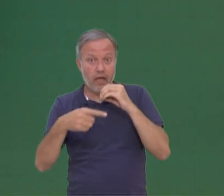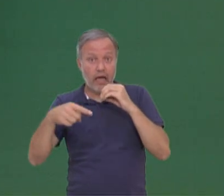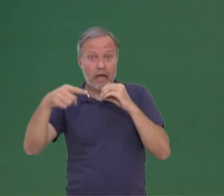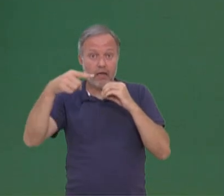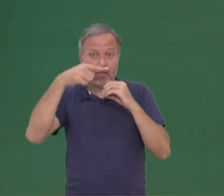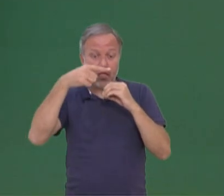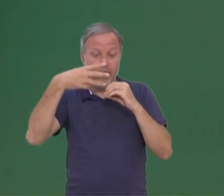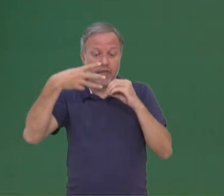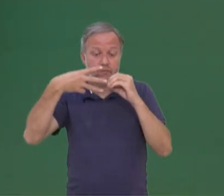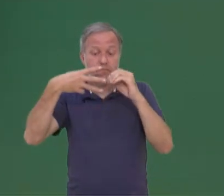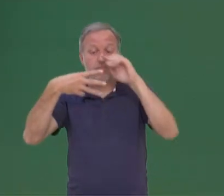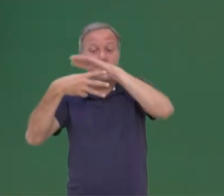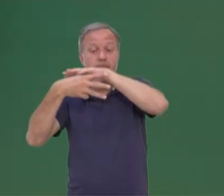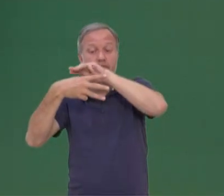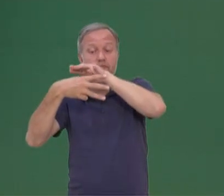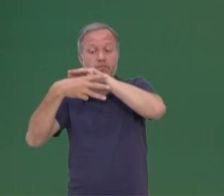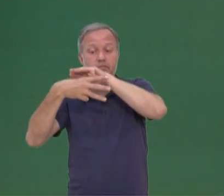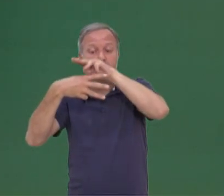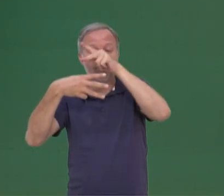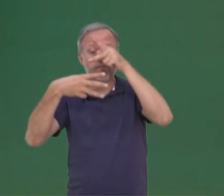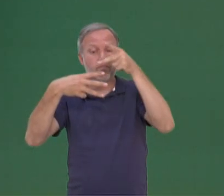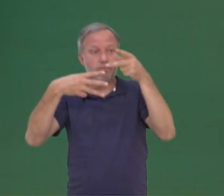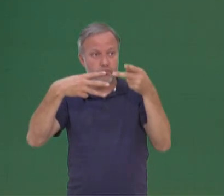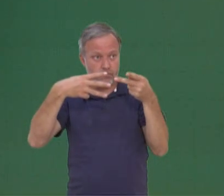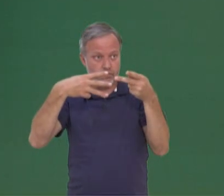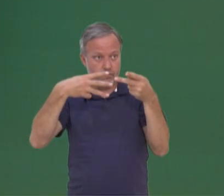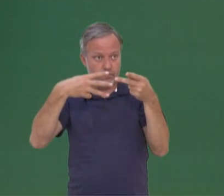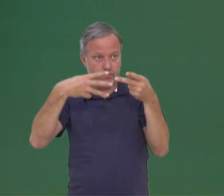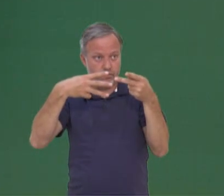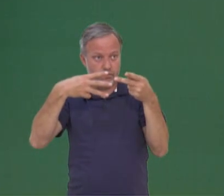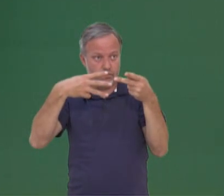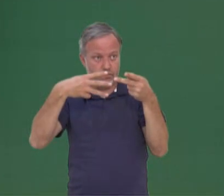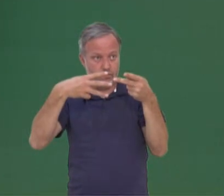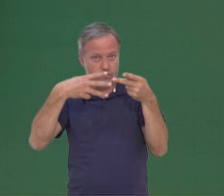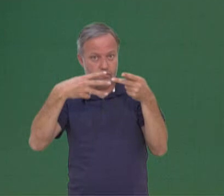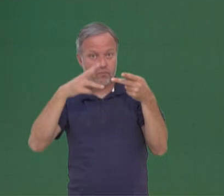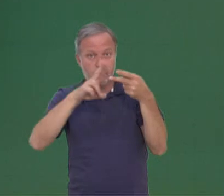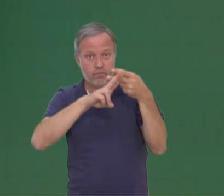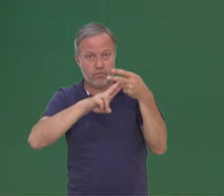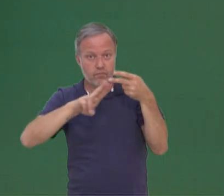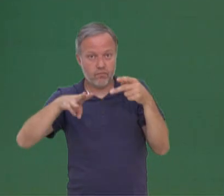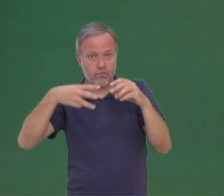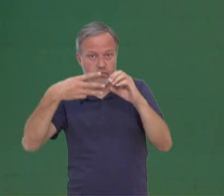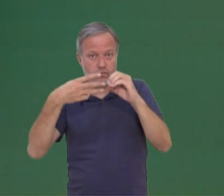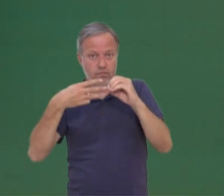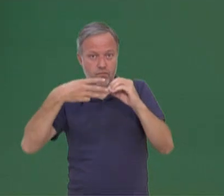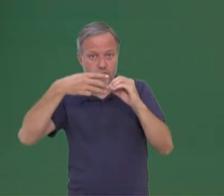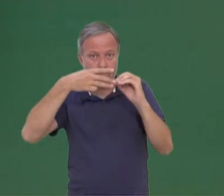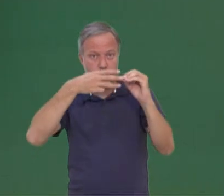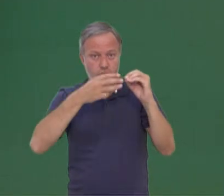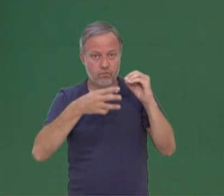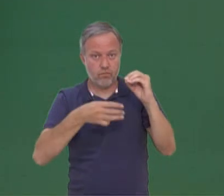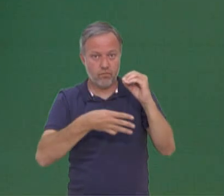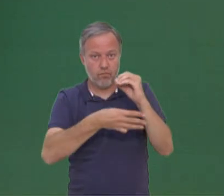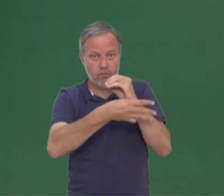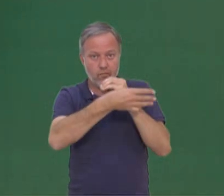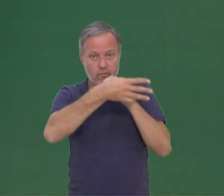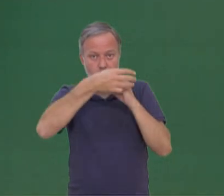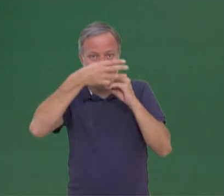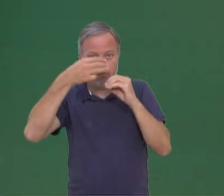outra ideia do Robert Brown, a presença de um líquido preenchendo a célula chamado citoplasma.